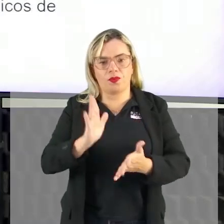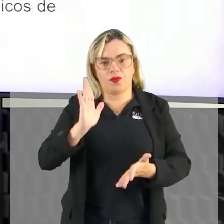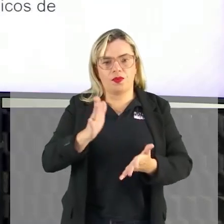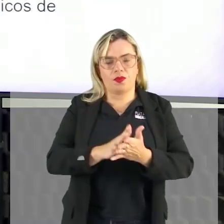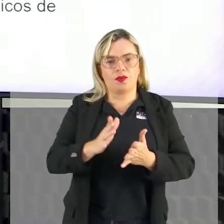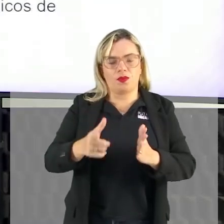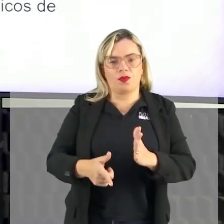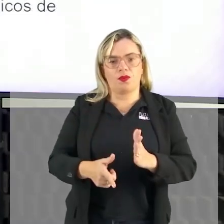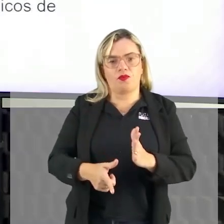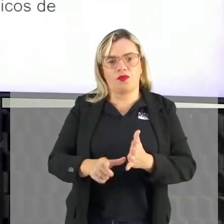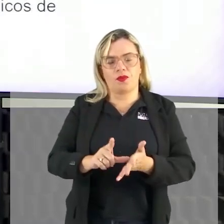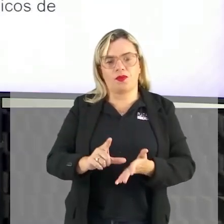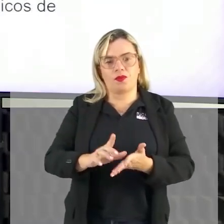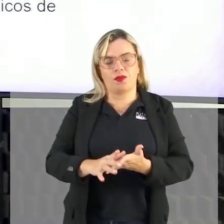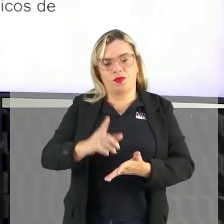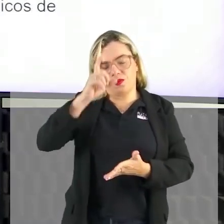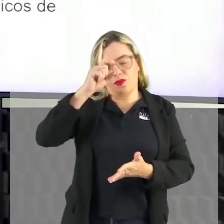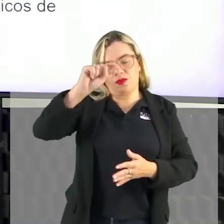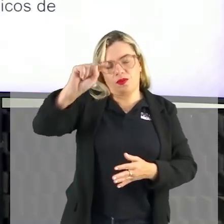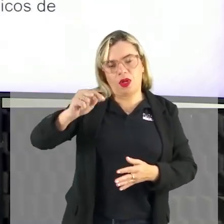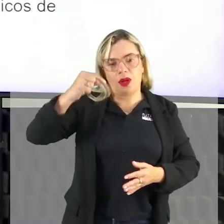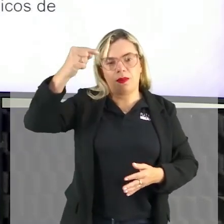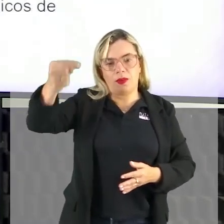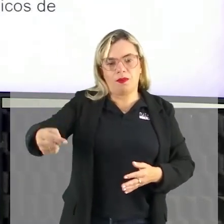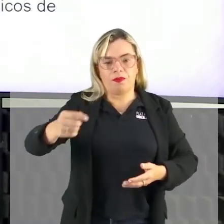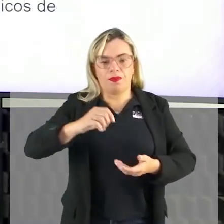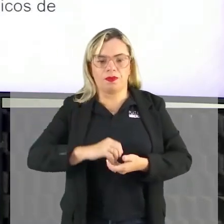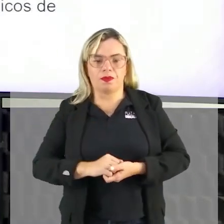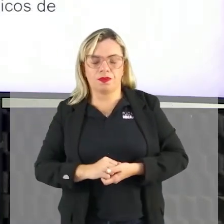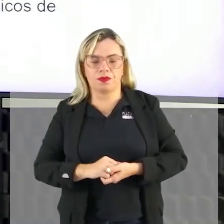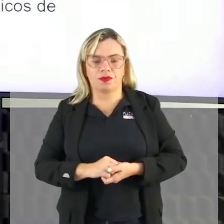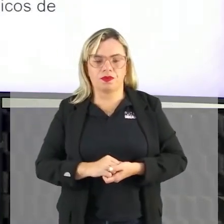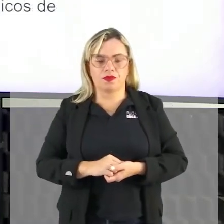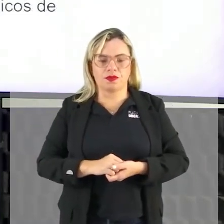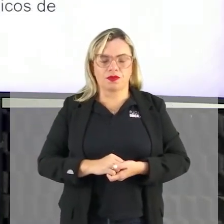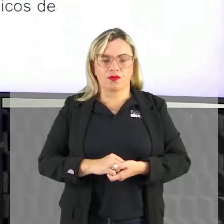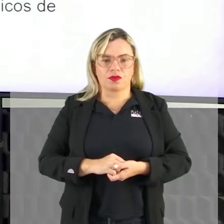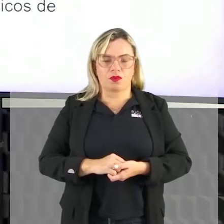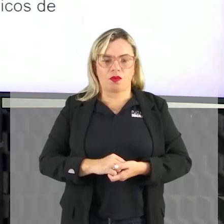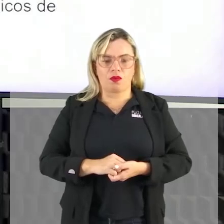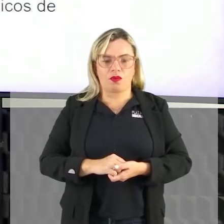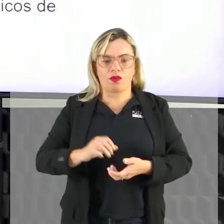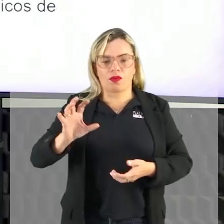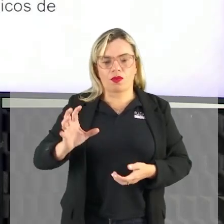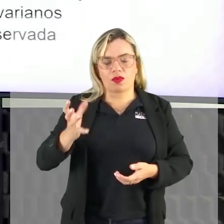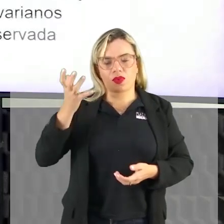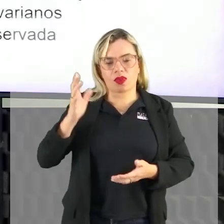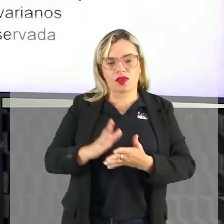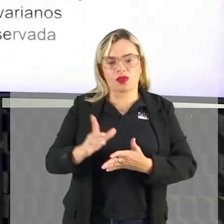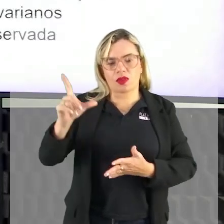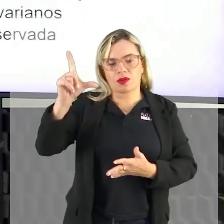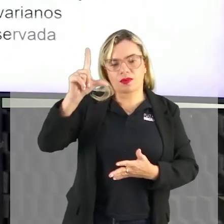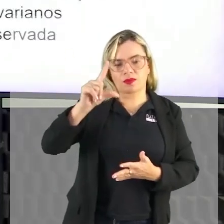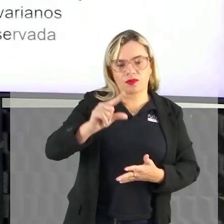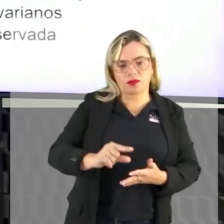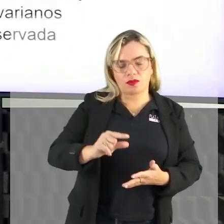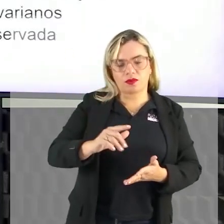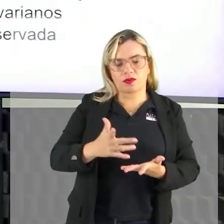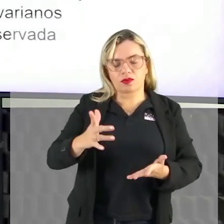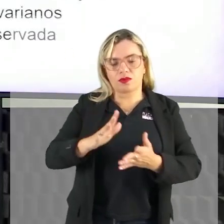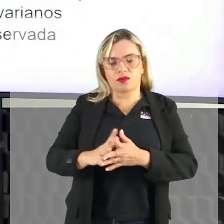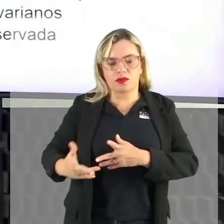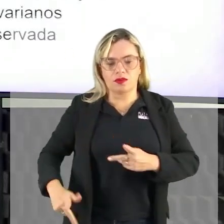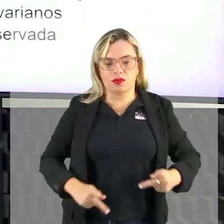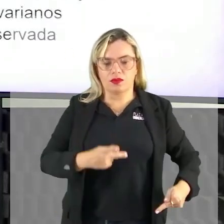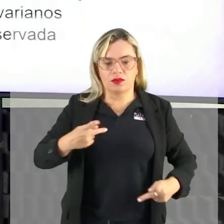antecede a próxima menstruação, né, acontece essa redução desses